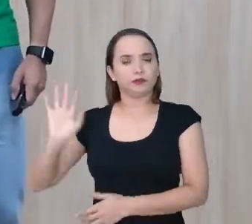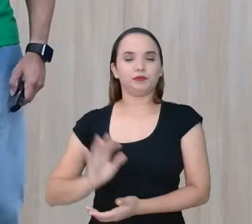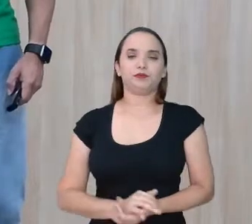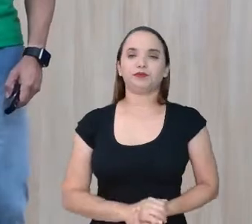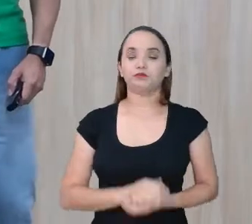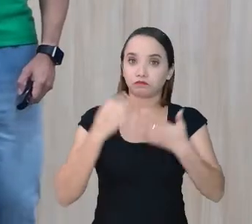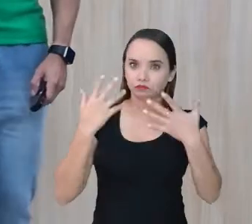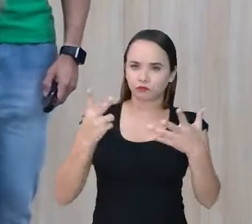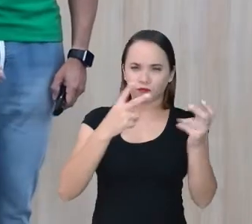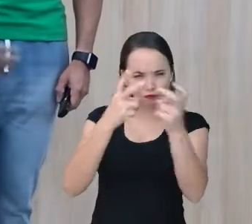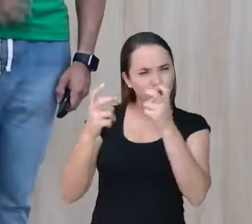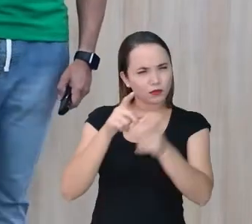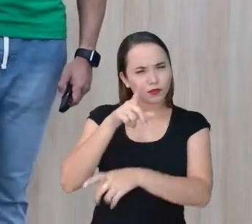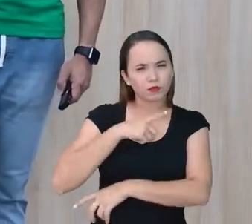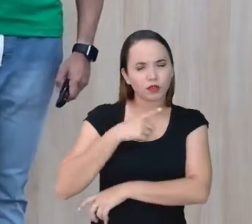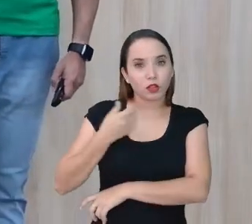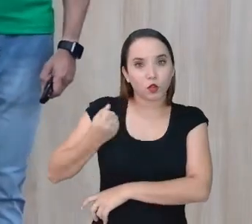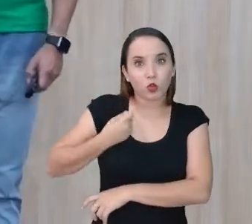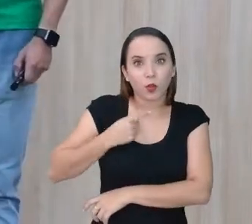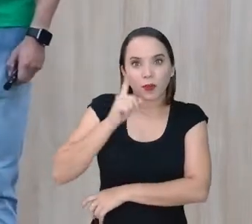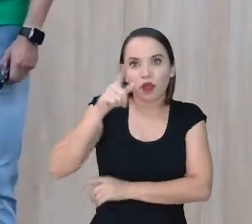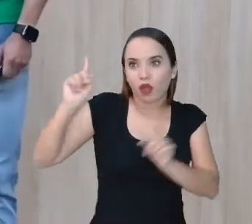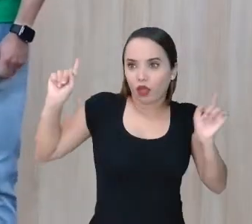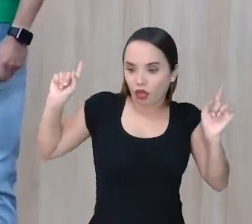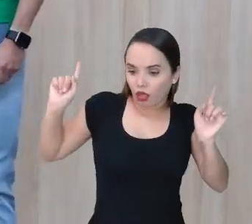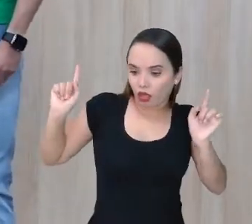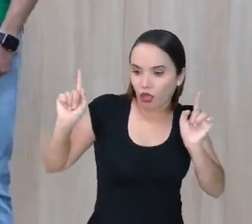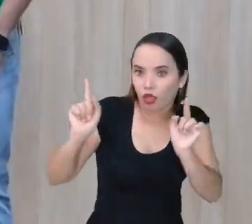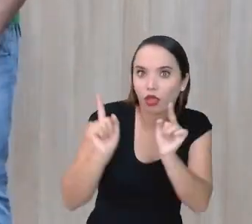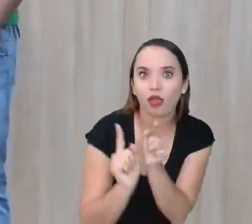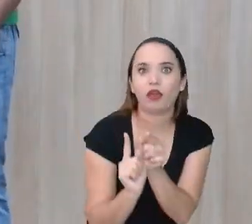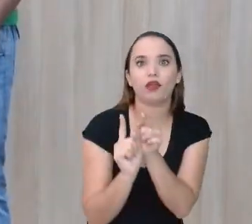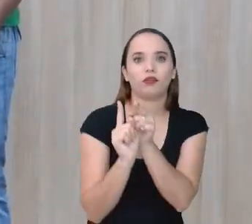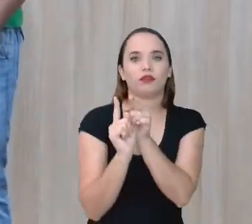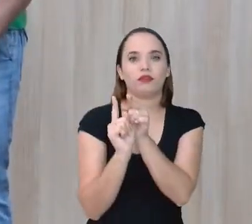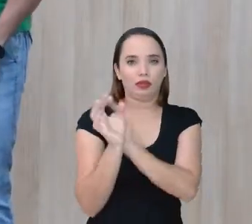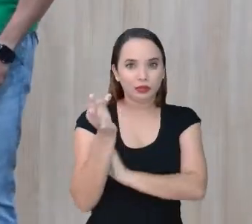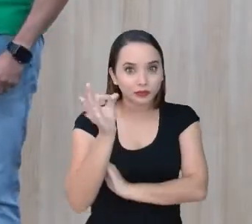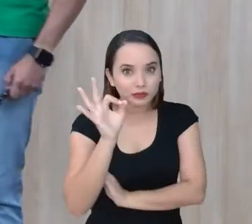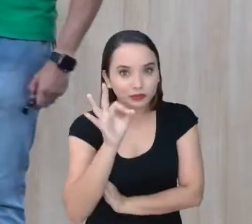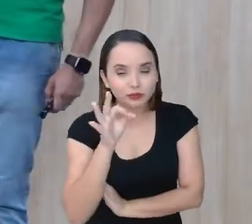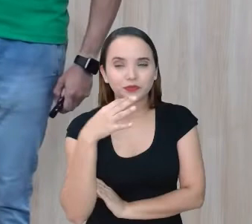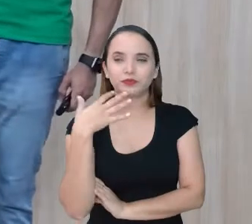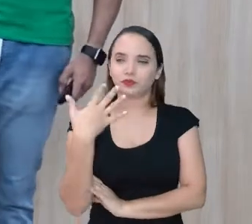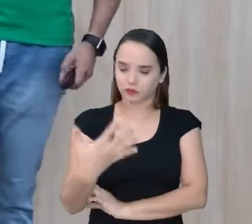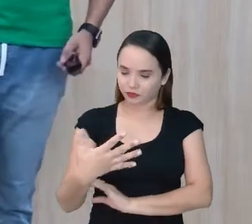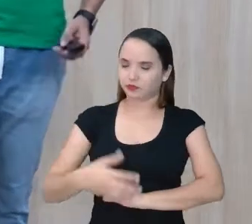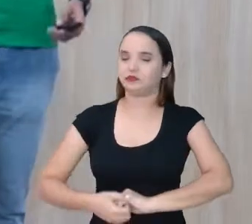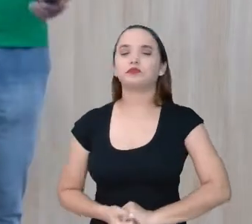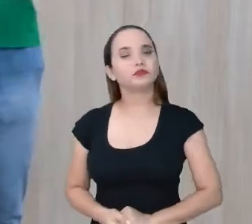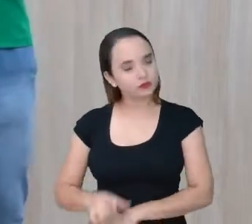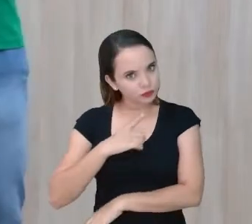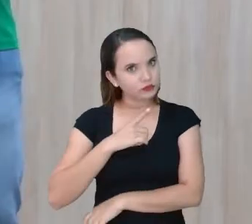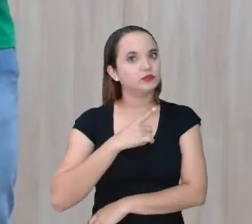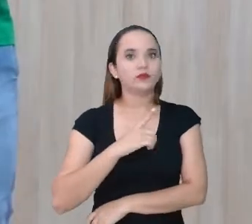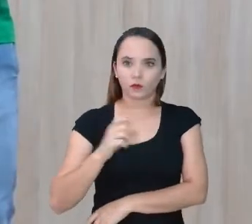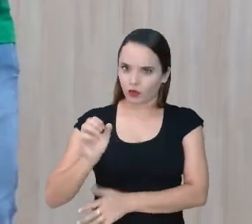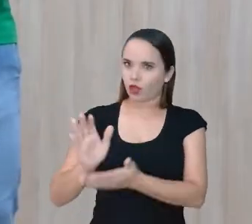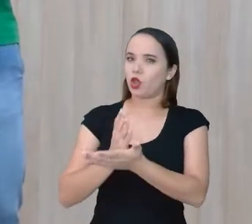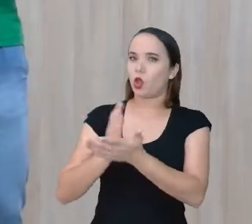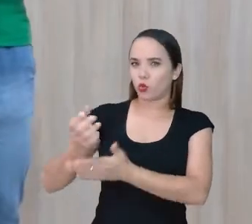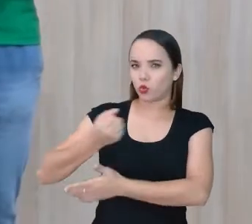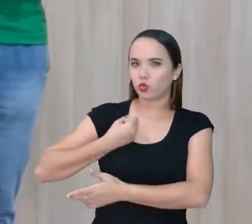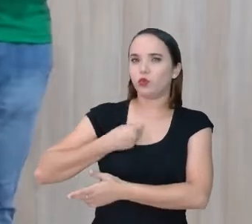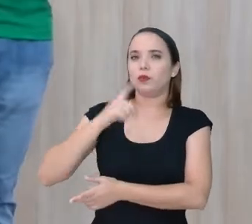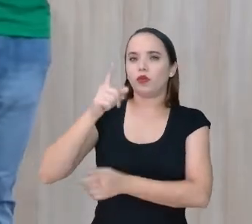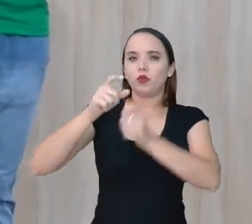número, ele é um número muito pequeno, certo? Então, existem números que são muito grandes, como eu